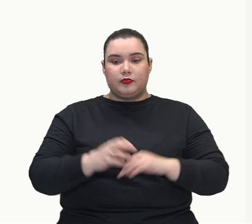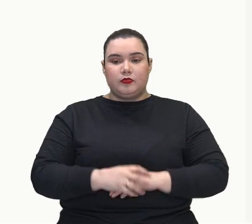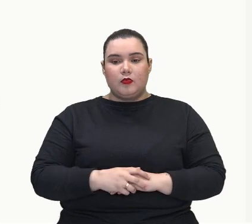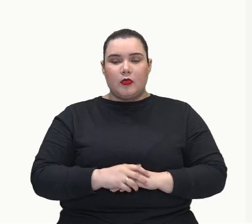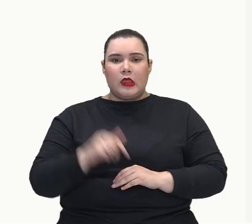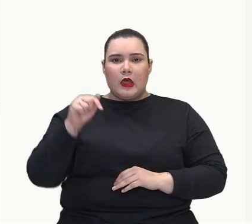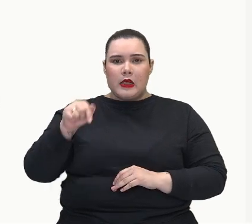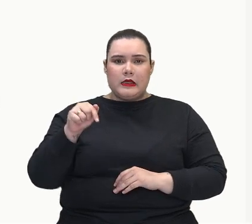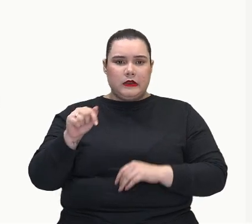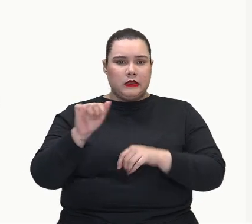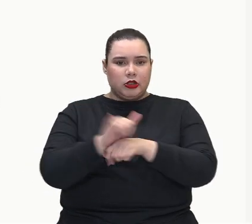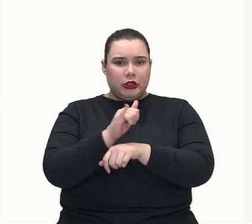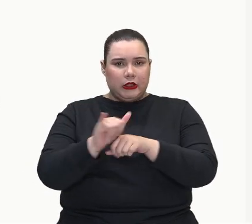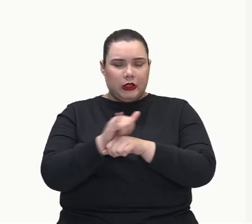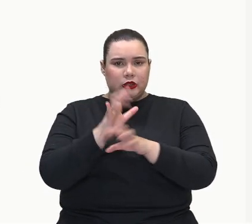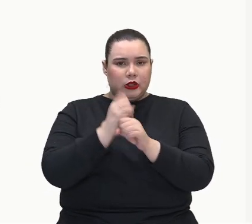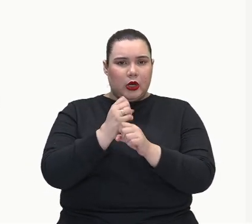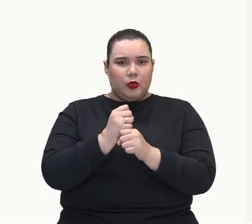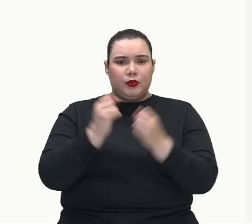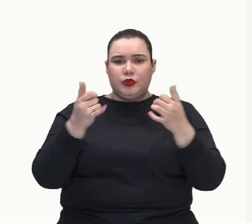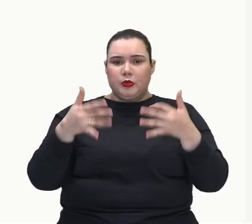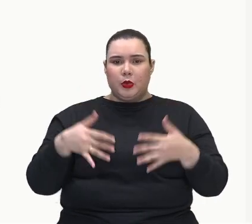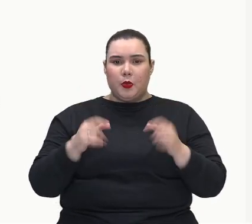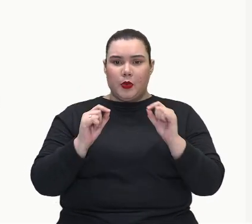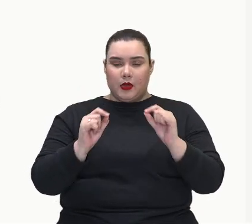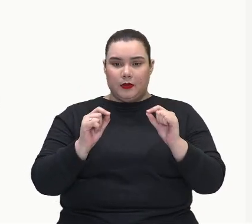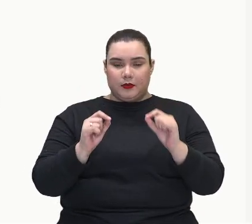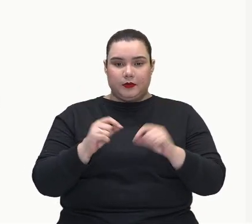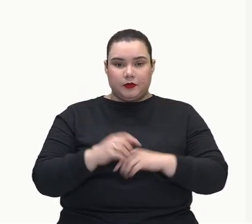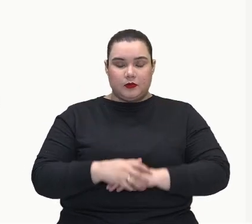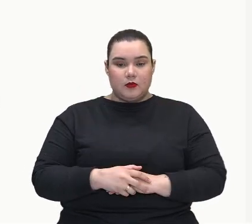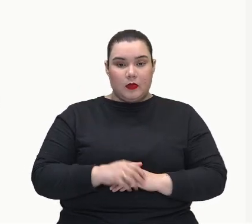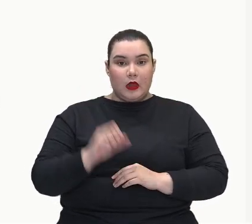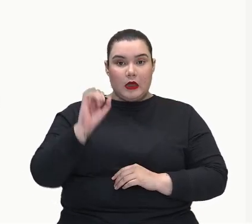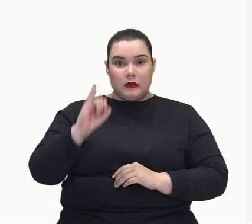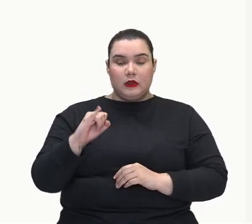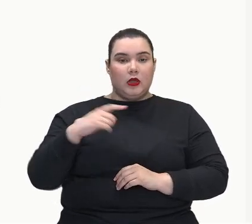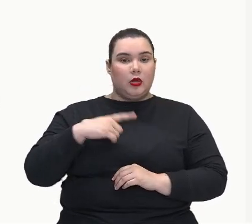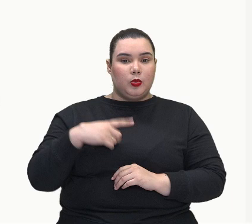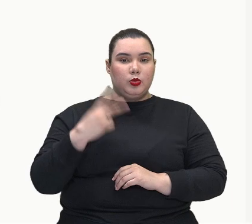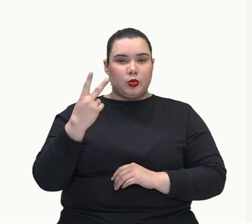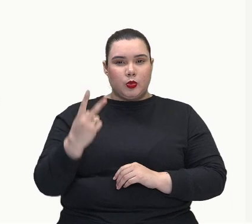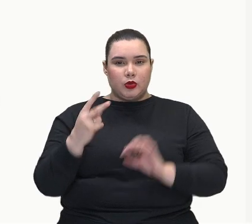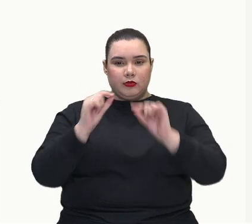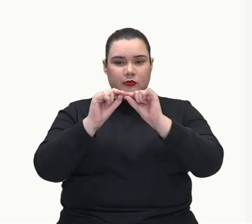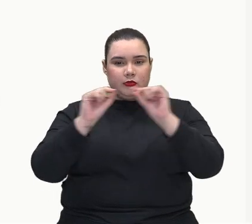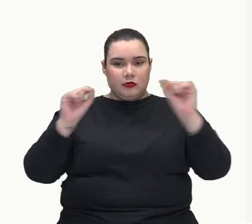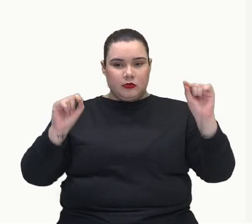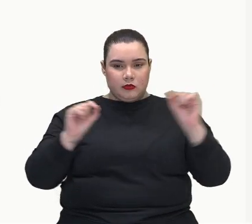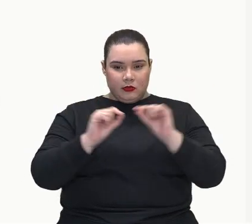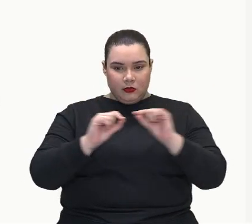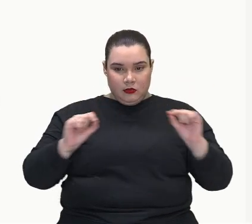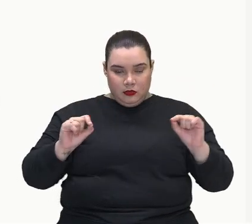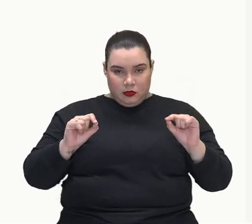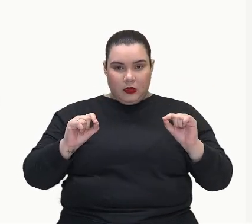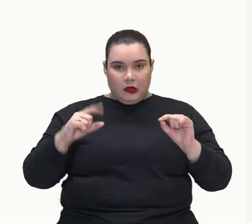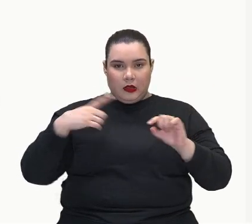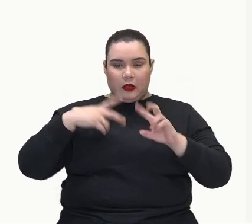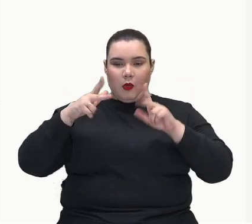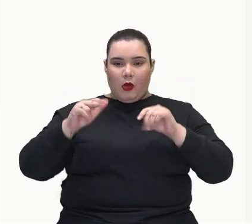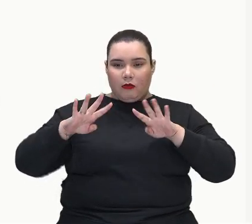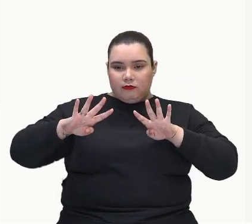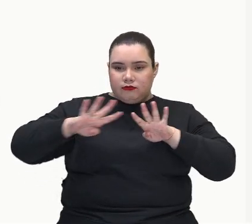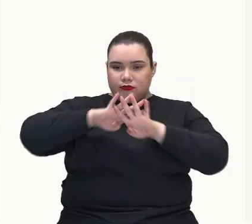Teorema de Tales diz? Ele diz que quando a gente tem 2 retas transversais cortando as paralelas,